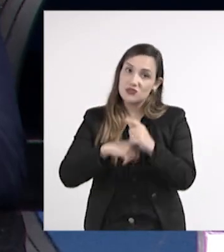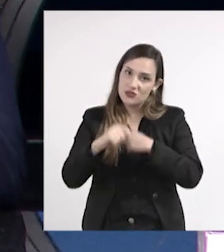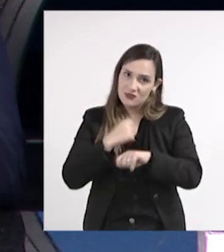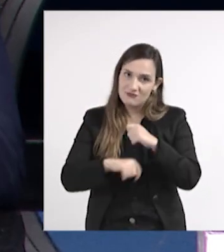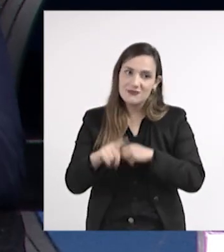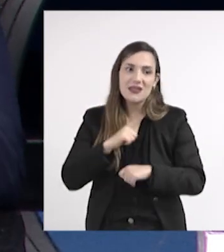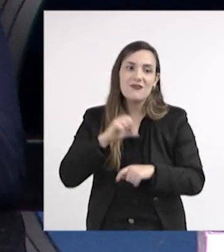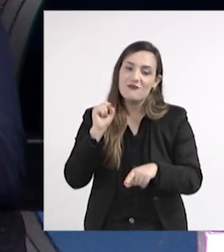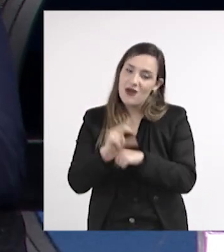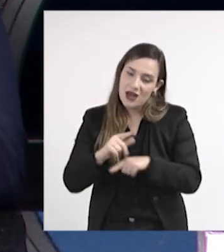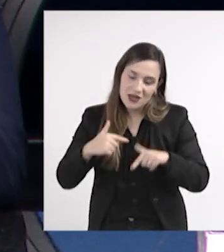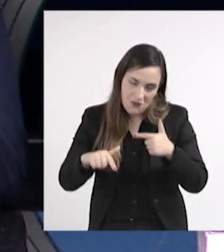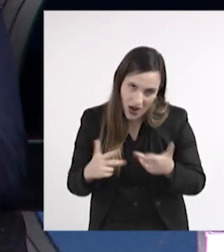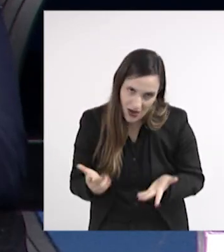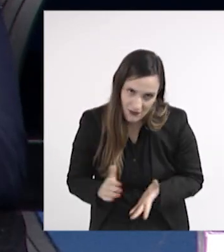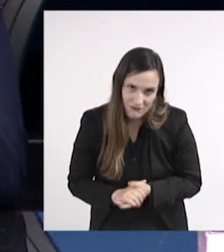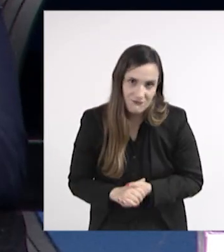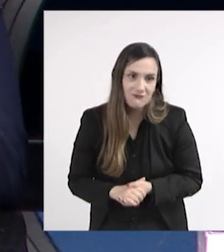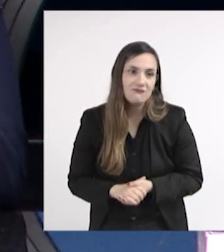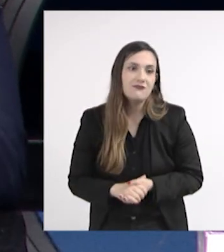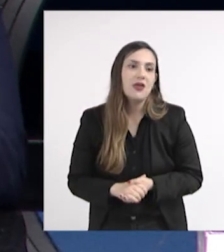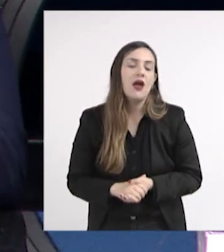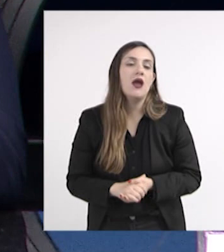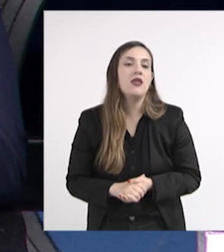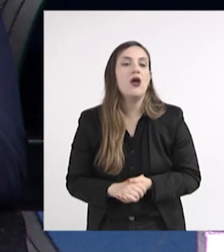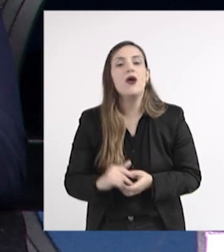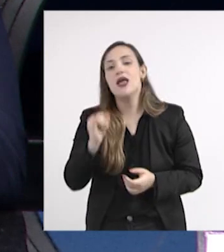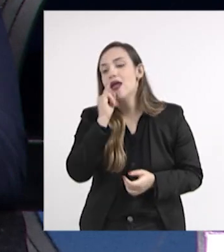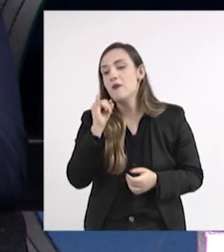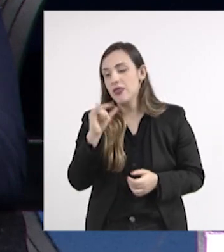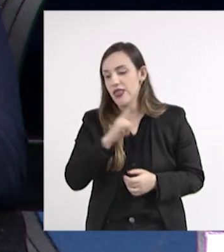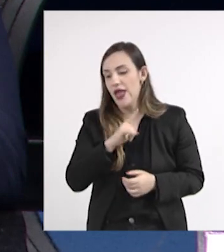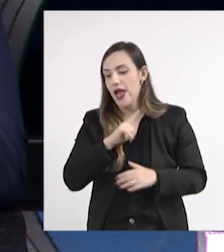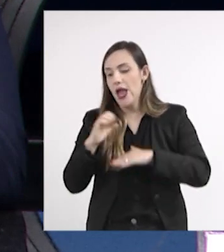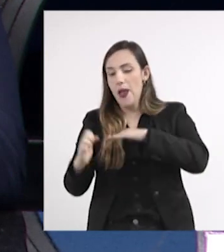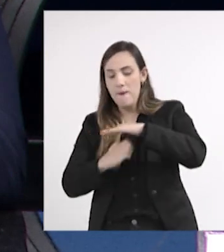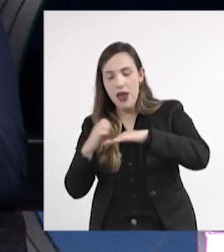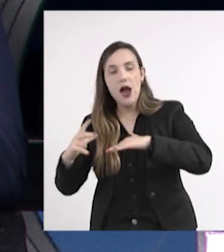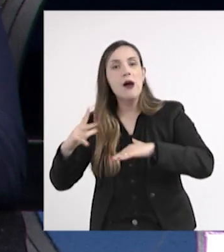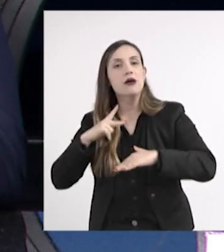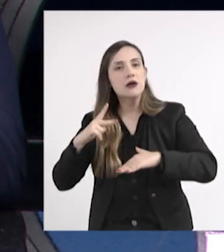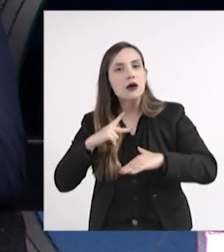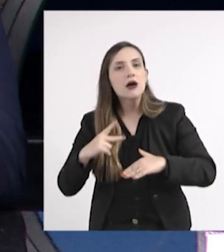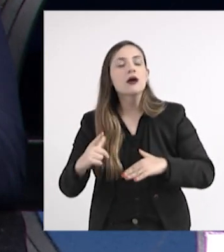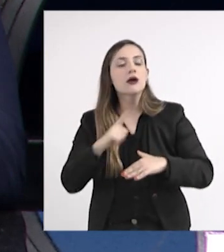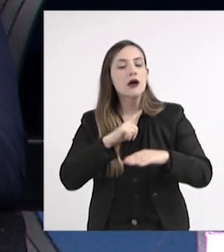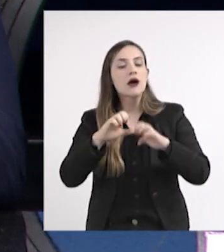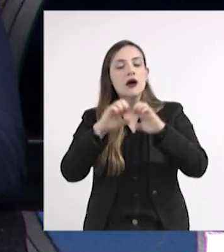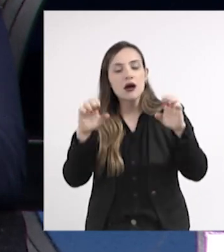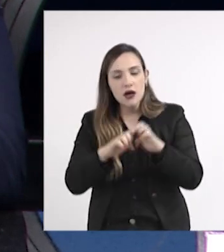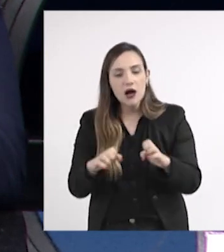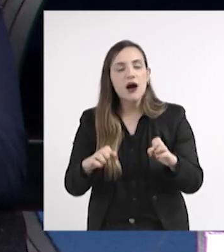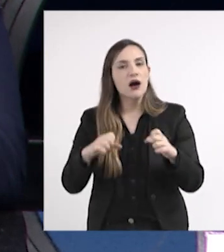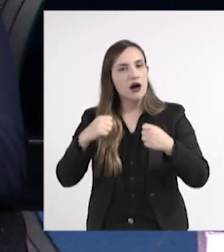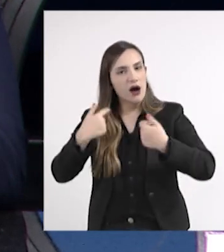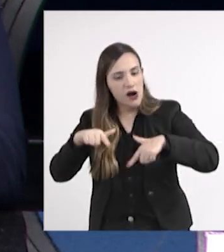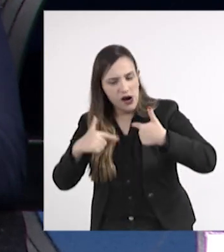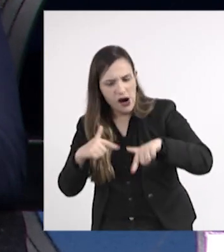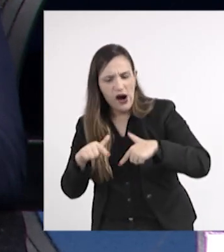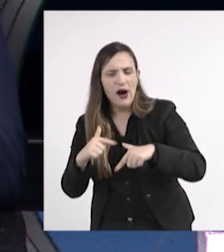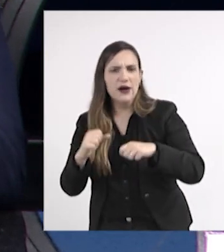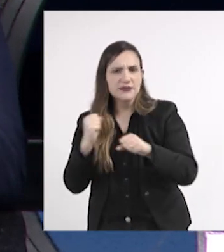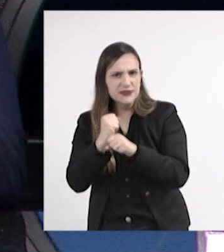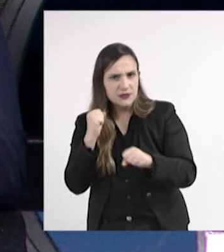empregos, obviamente. Quando é feita a concessão, teremos uma empresa privada a operar a infraestrutura, que precisará admitir